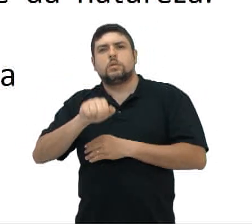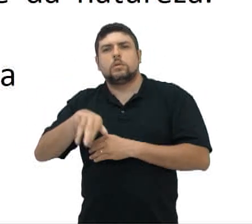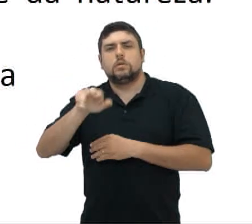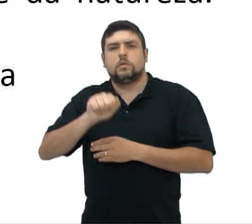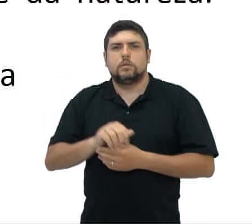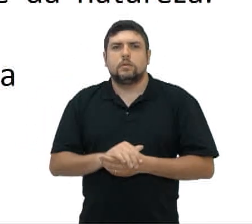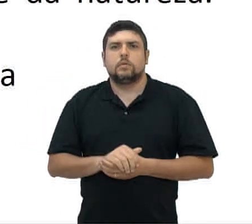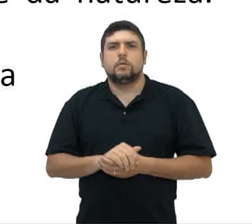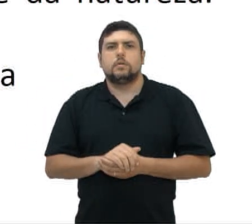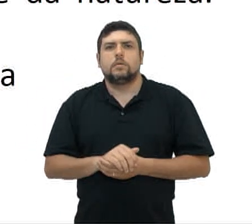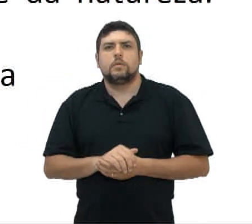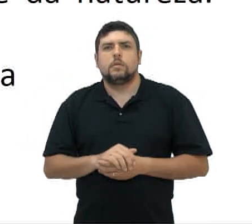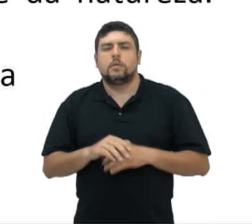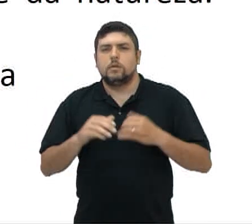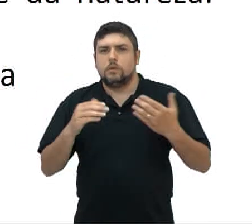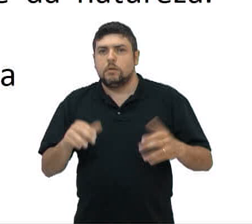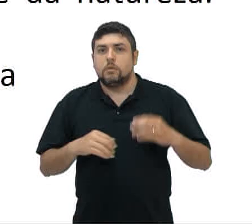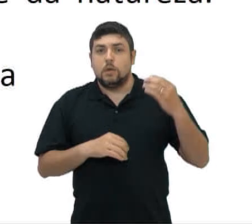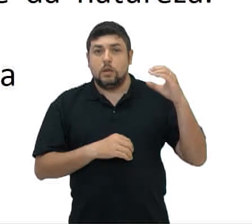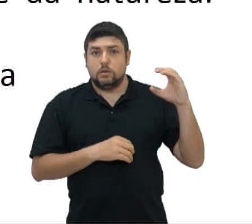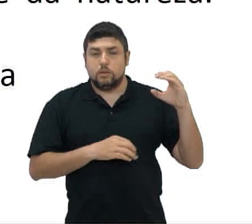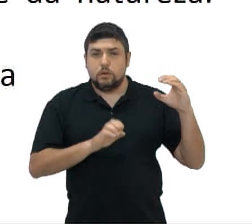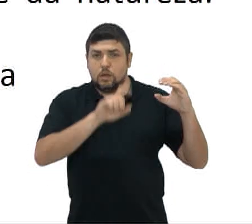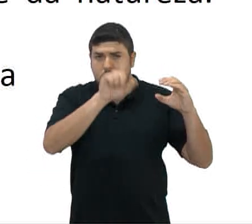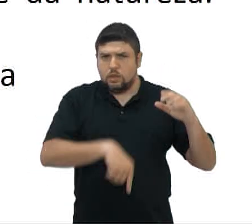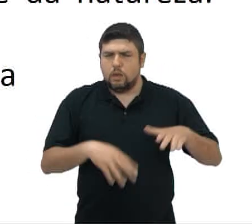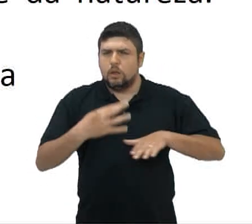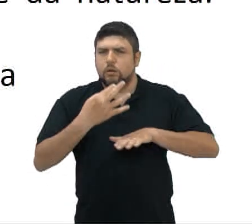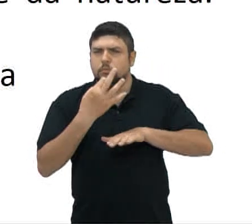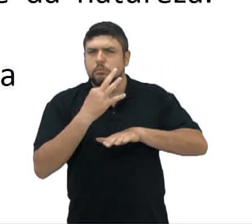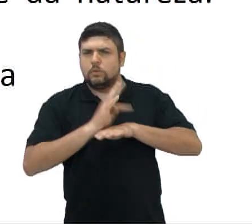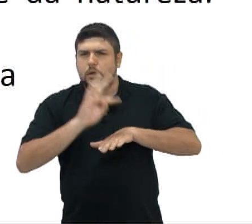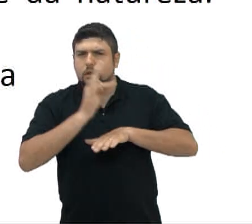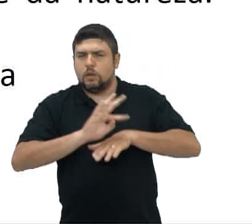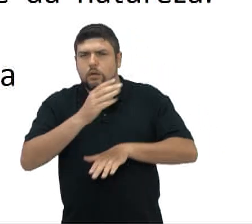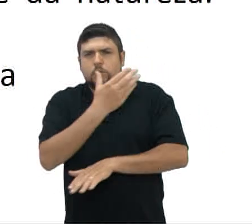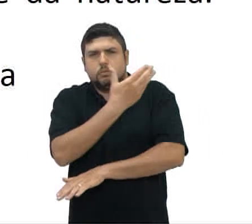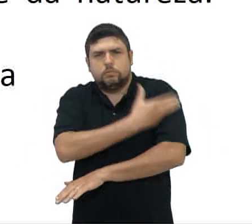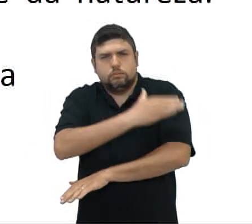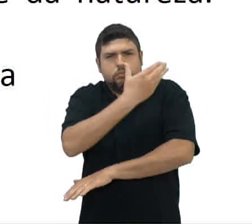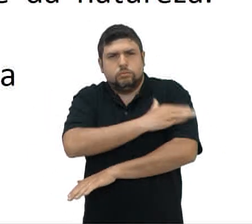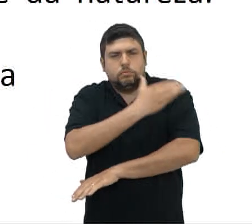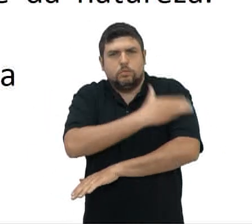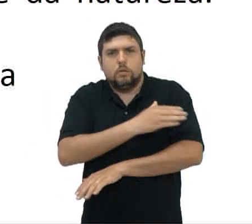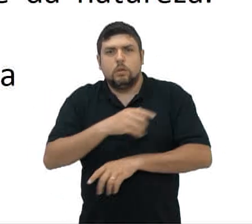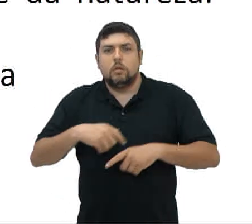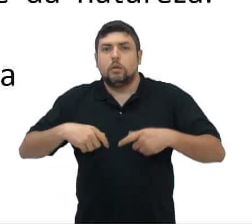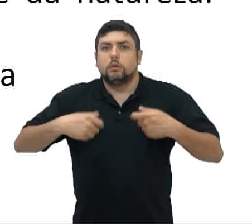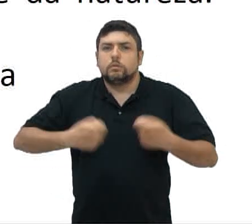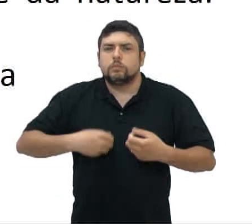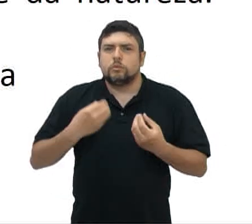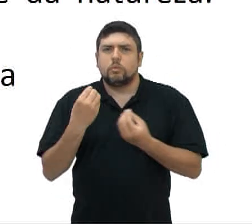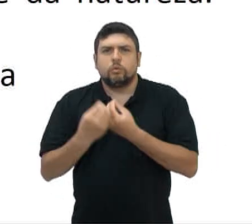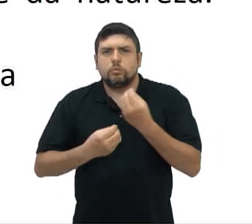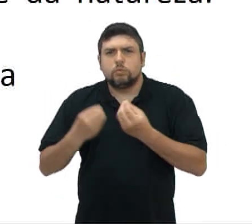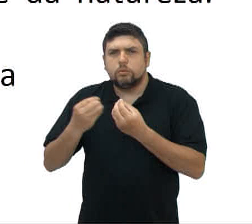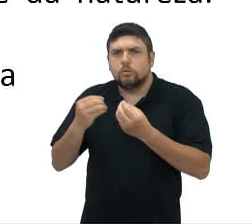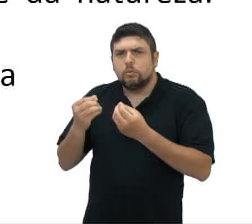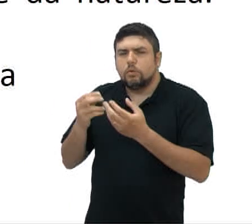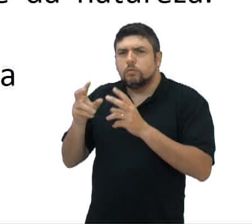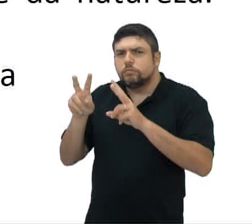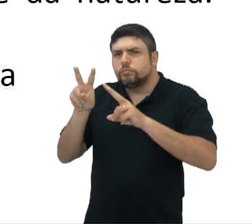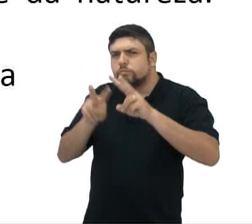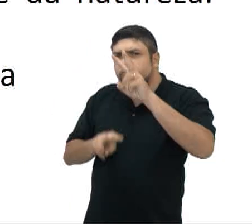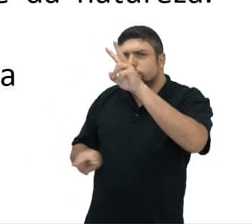a ciência era uma técnica e os conhecimentos científicos deveriam ser considerados instrumentos práticos de controle da natureza.